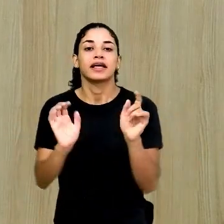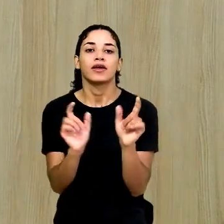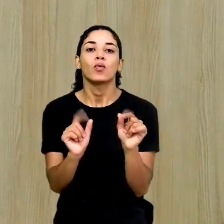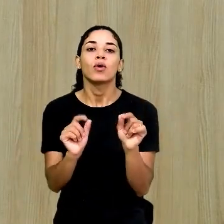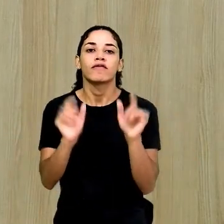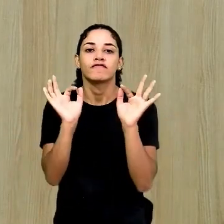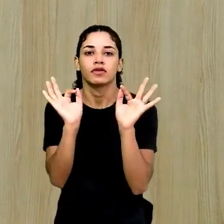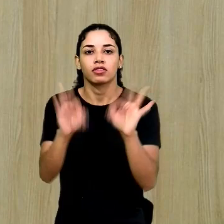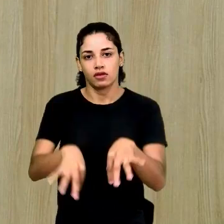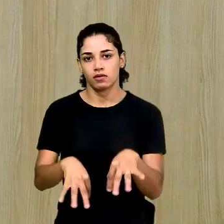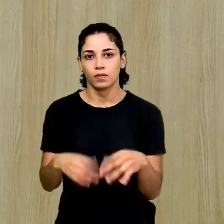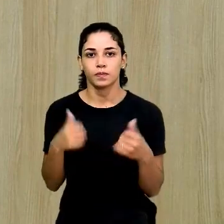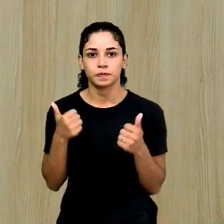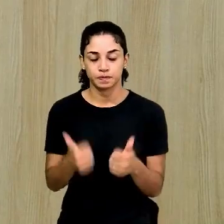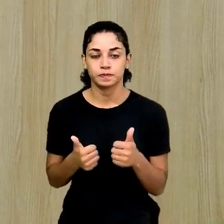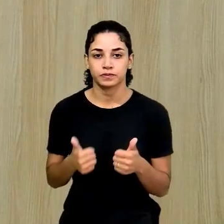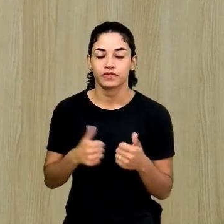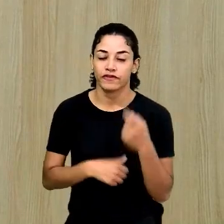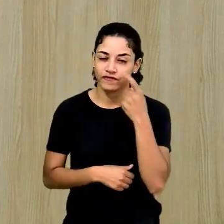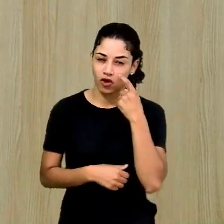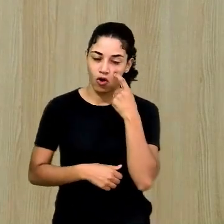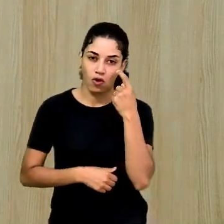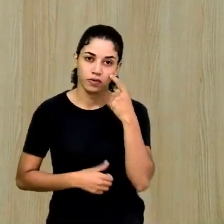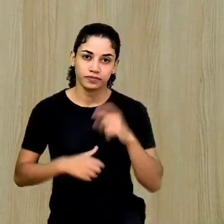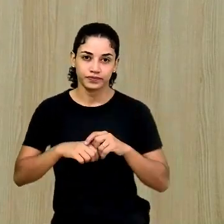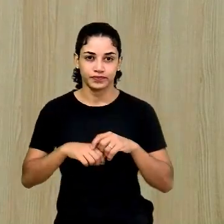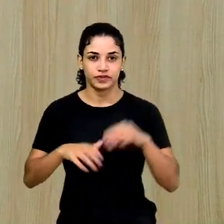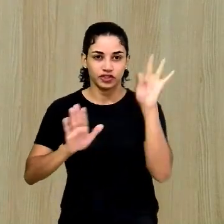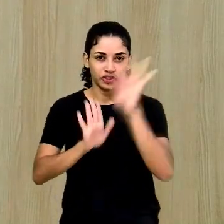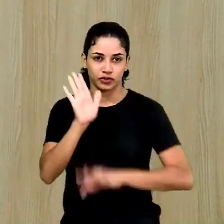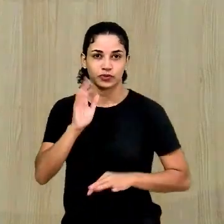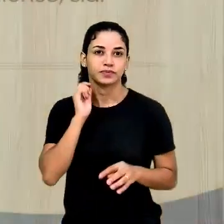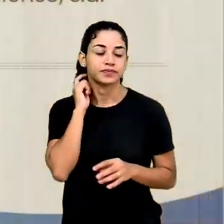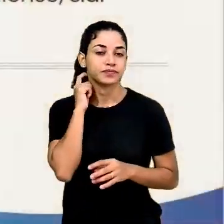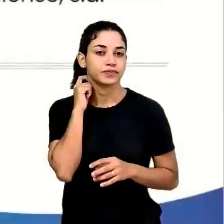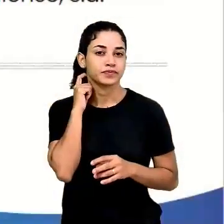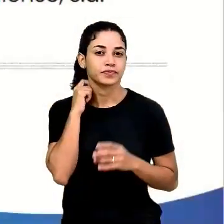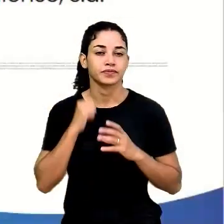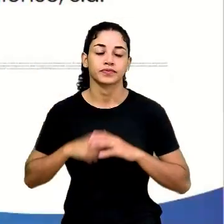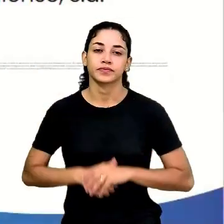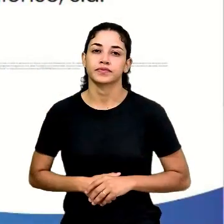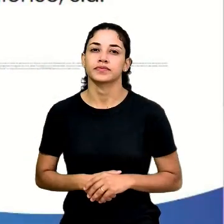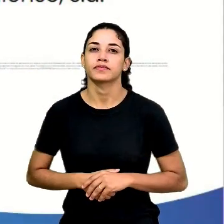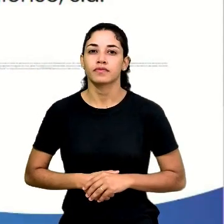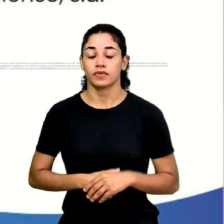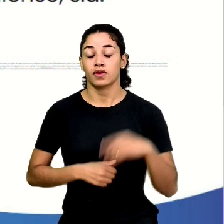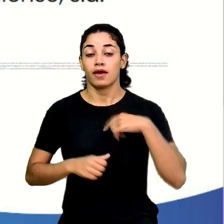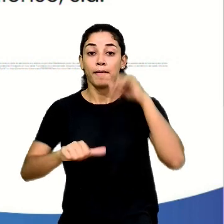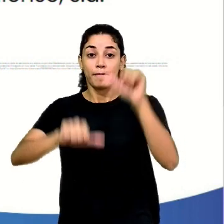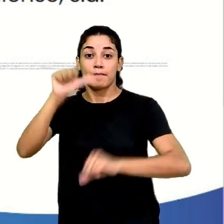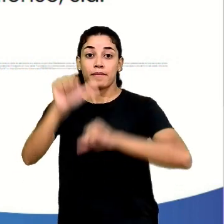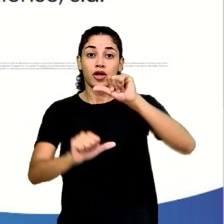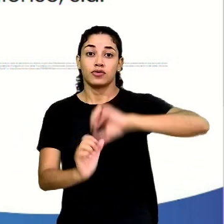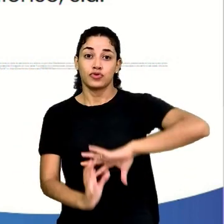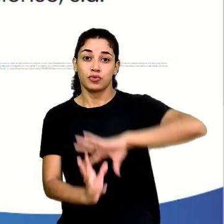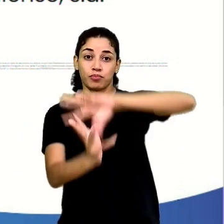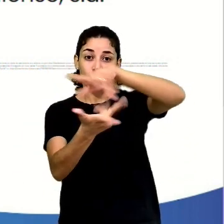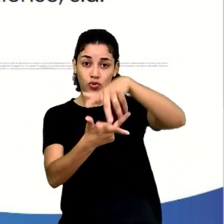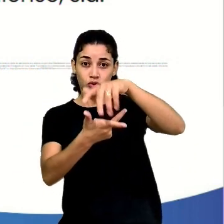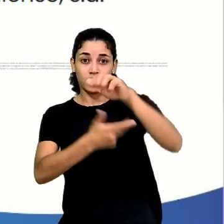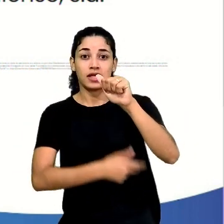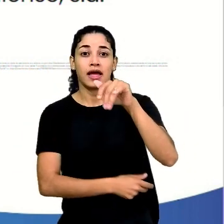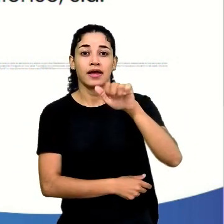final, certo? Vamos ver isso na prática? O reformador do mundo.